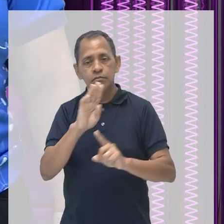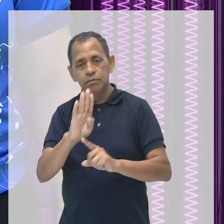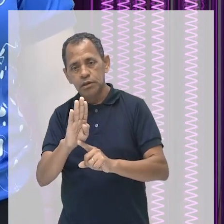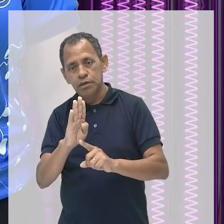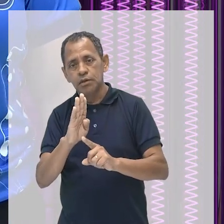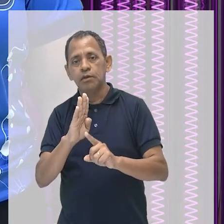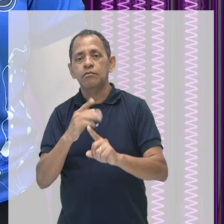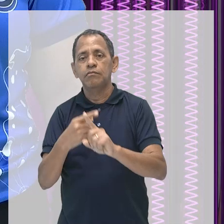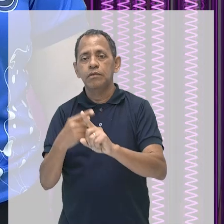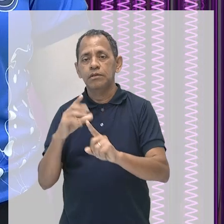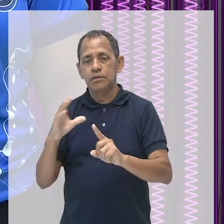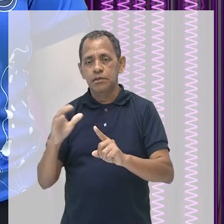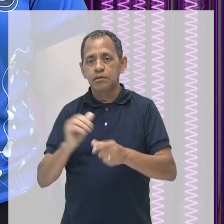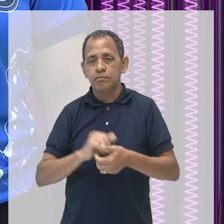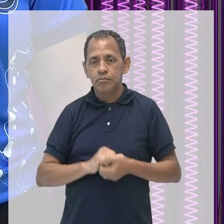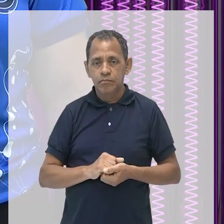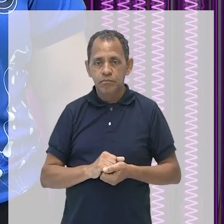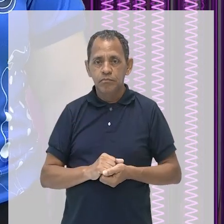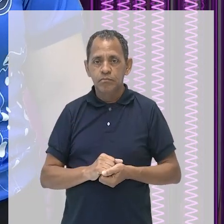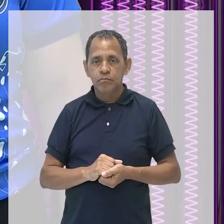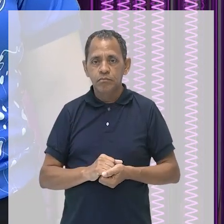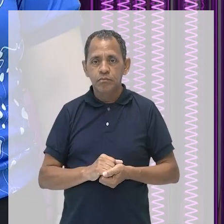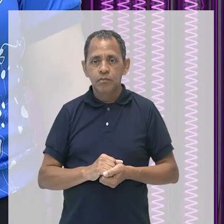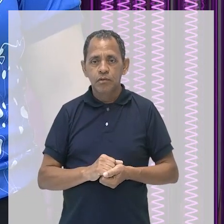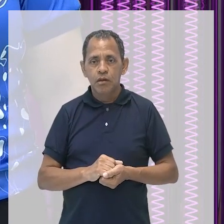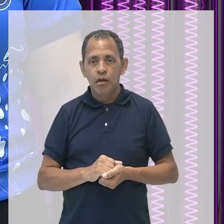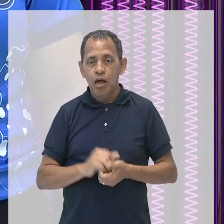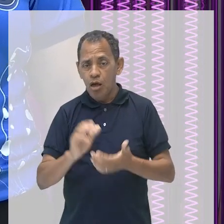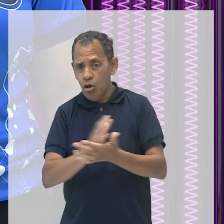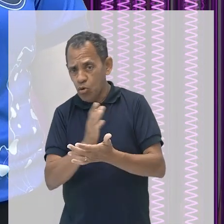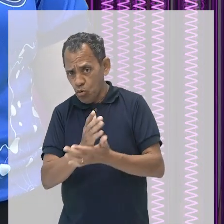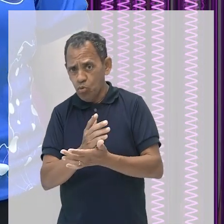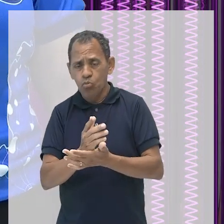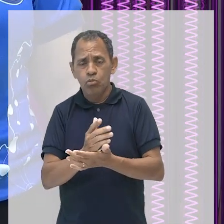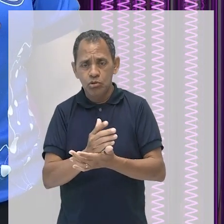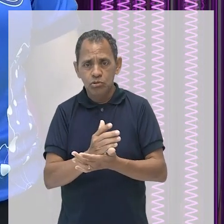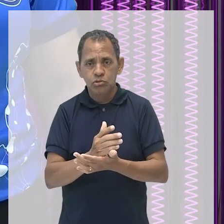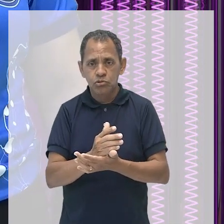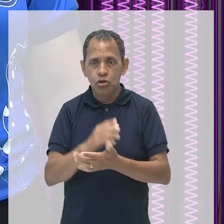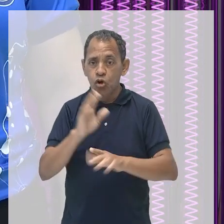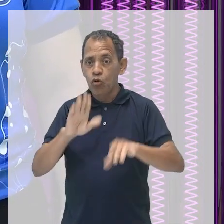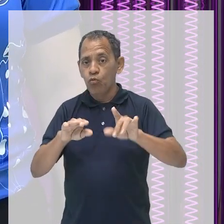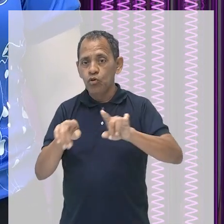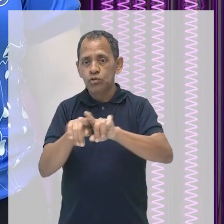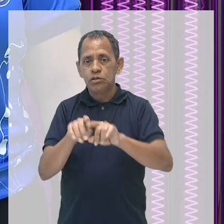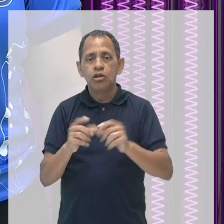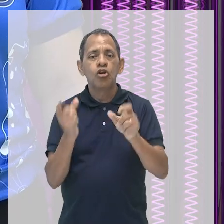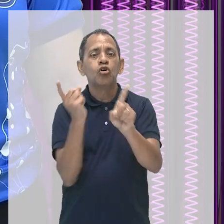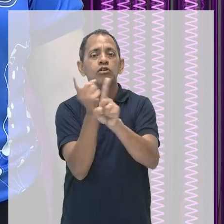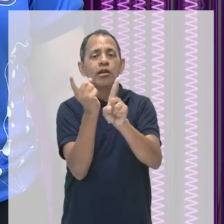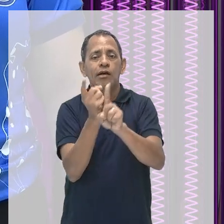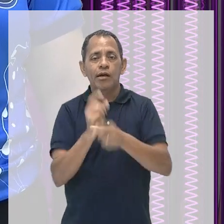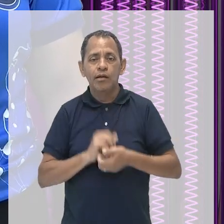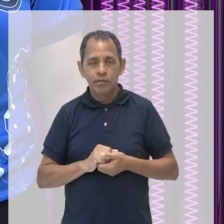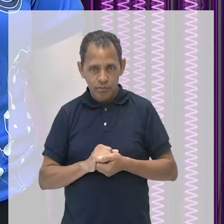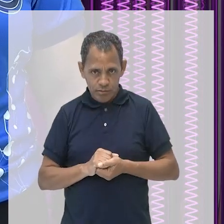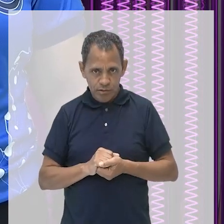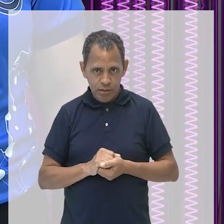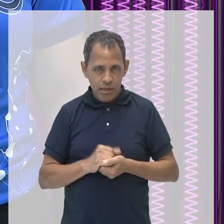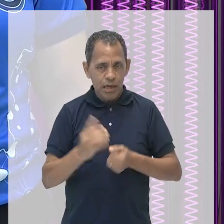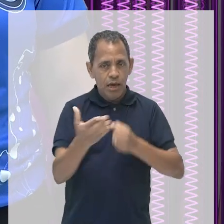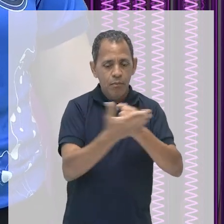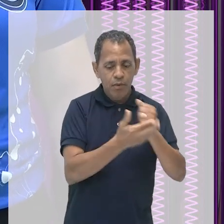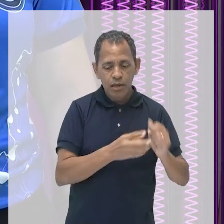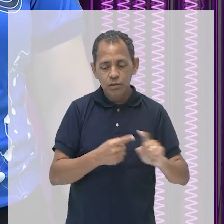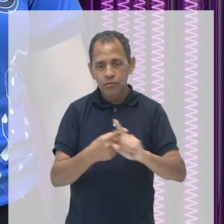Mas em muitas vezes você vai encontrar a fórmula área da base vezes altura, porque essa